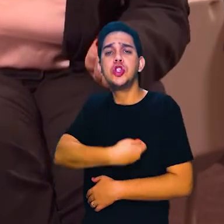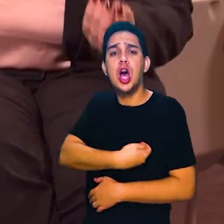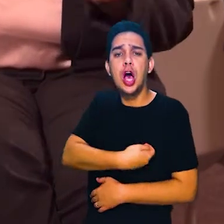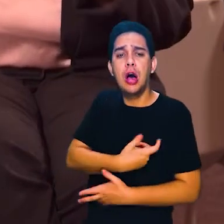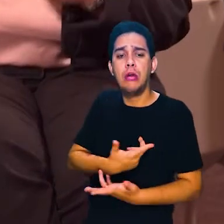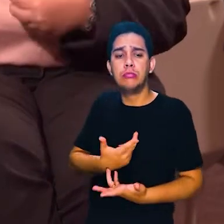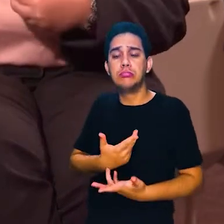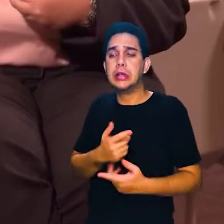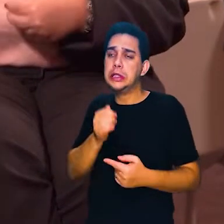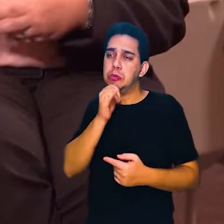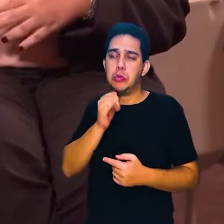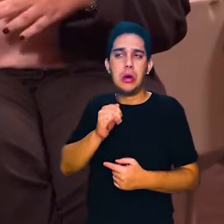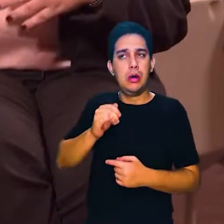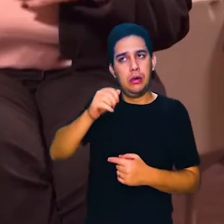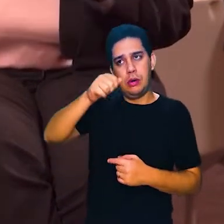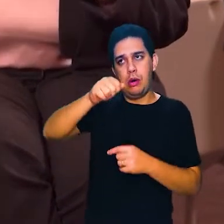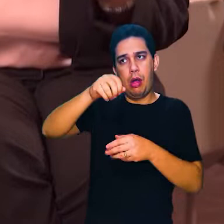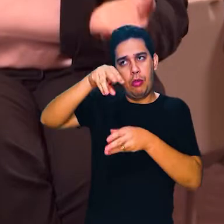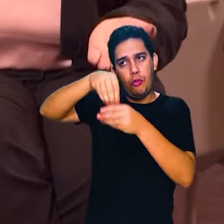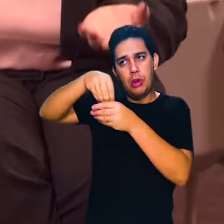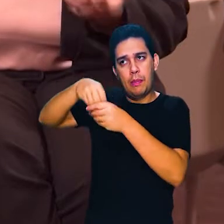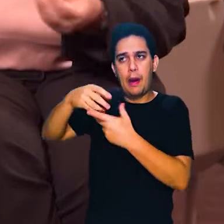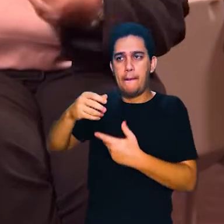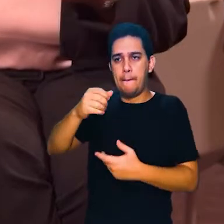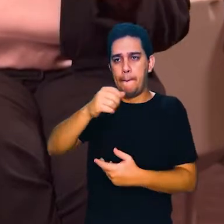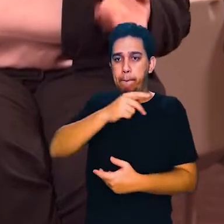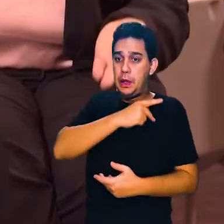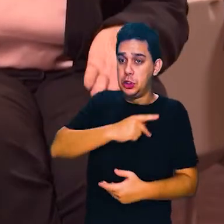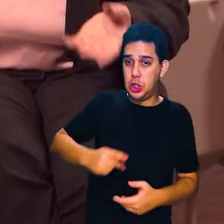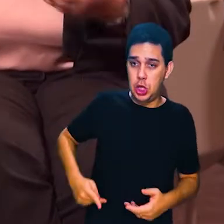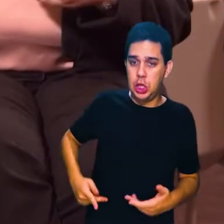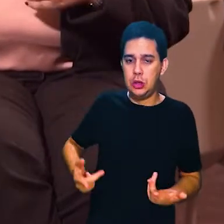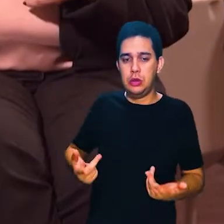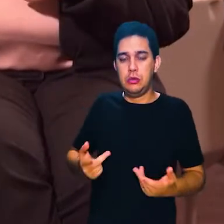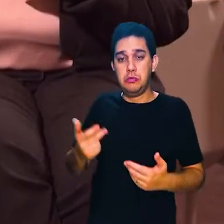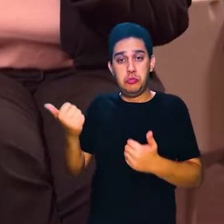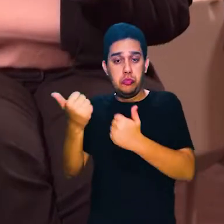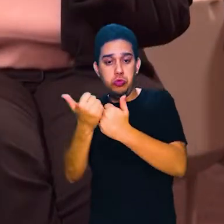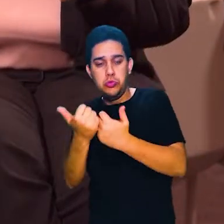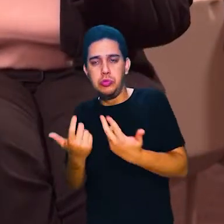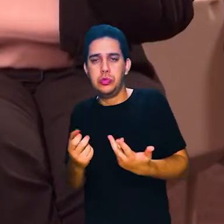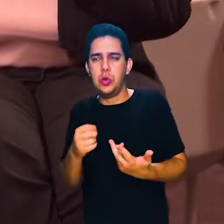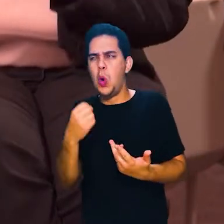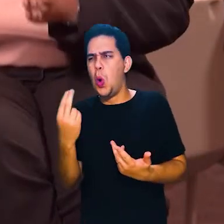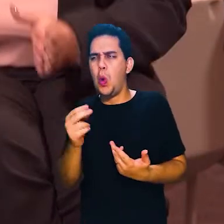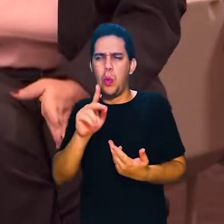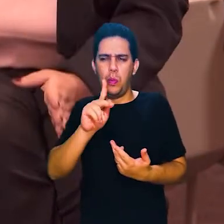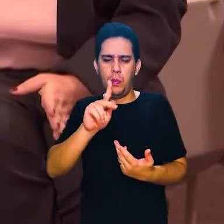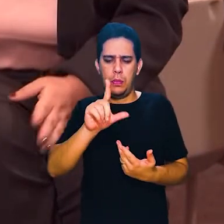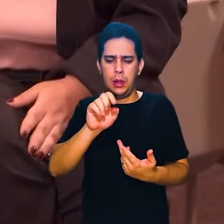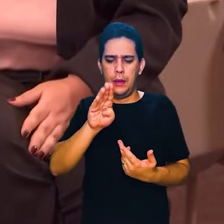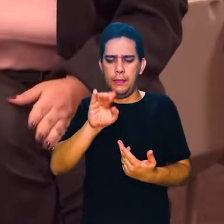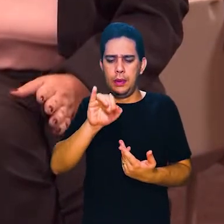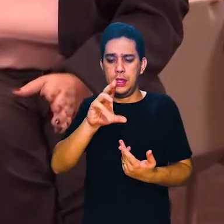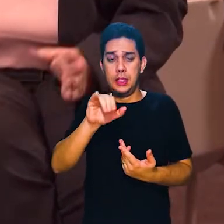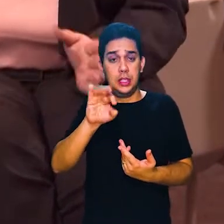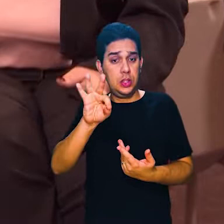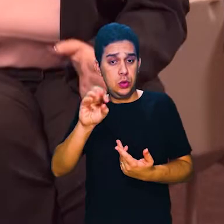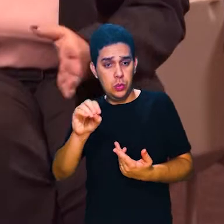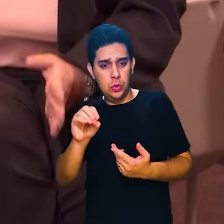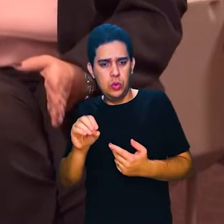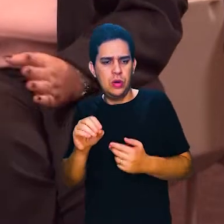para presidente e vice-presidente e nos casos também de plebiscitos, enfim, e junto ao TSE, é